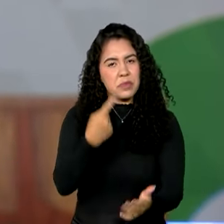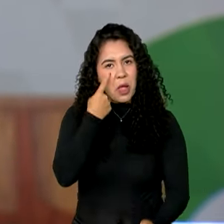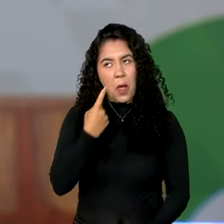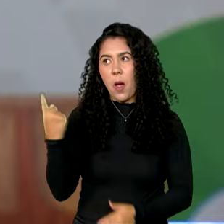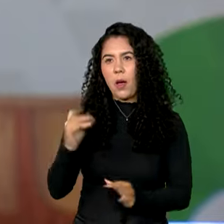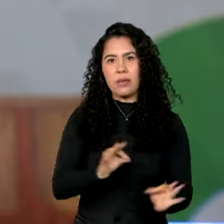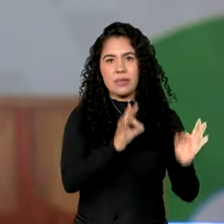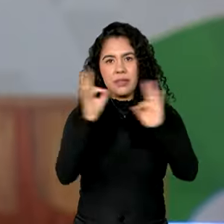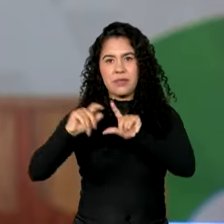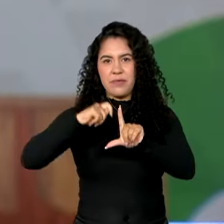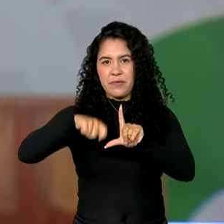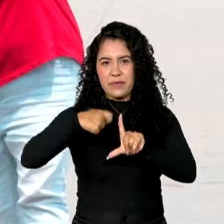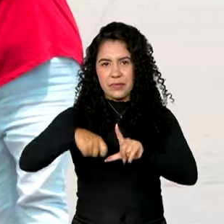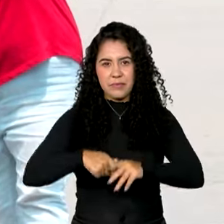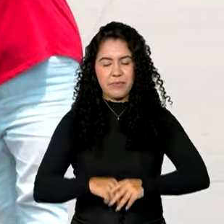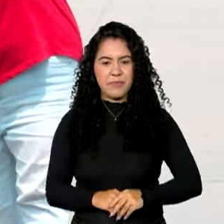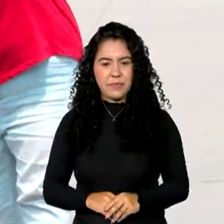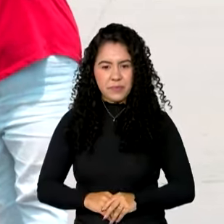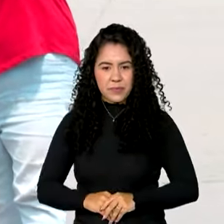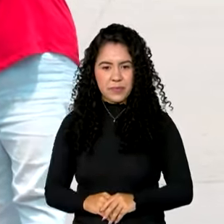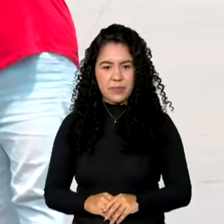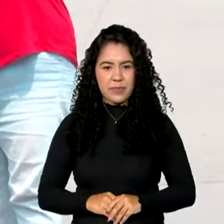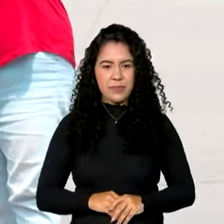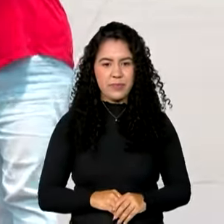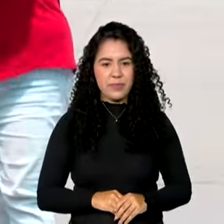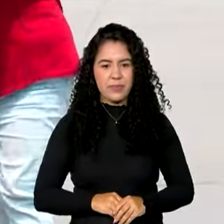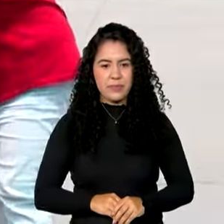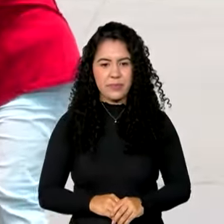acompanha agora na reportagem.